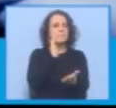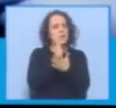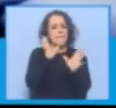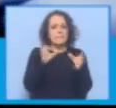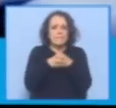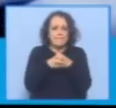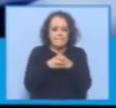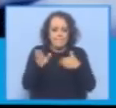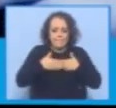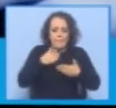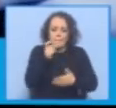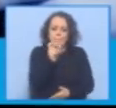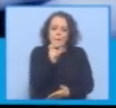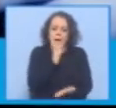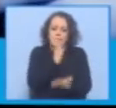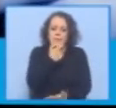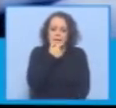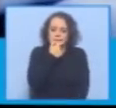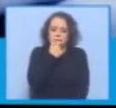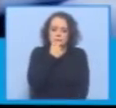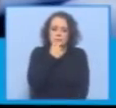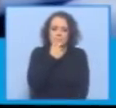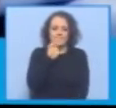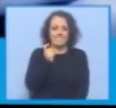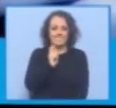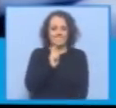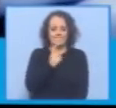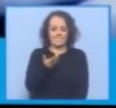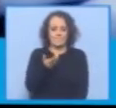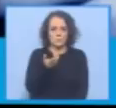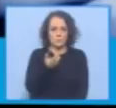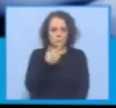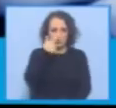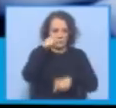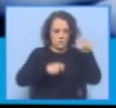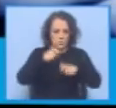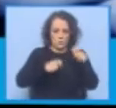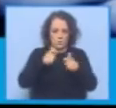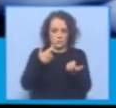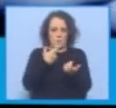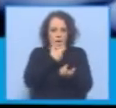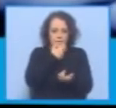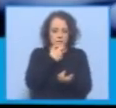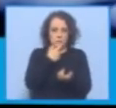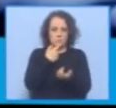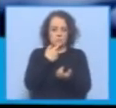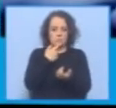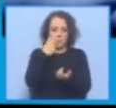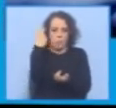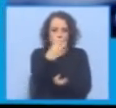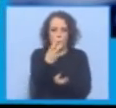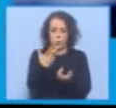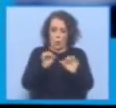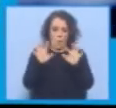palavra, não? Estas são pessoas que procuram, não? Ali, como hoje,